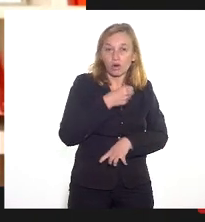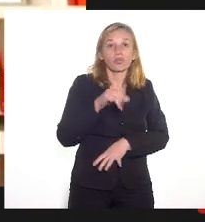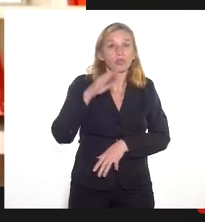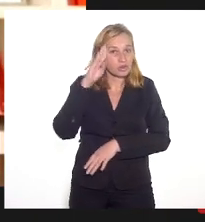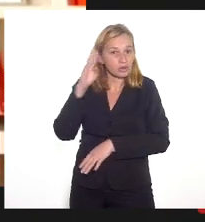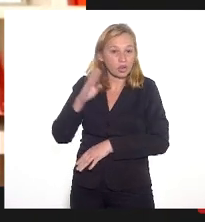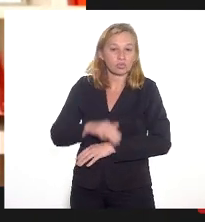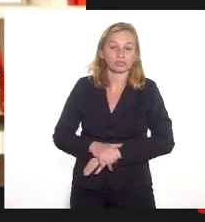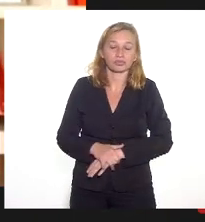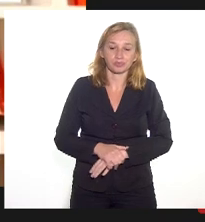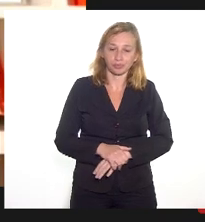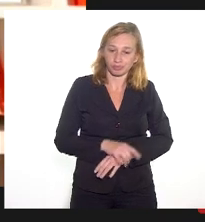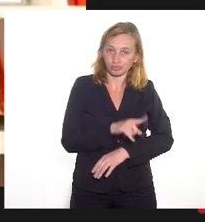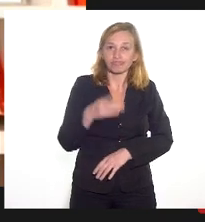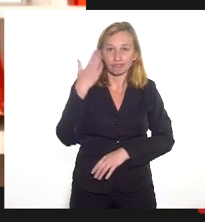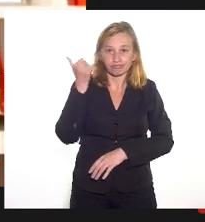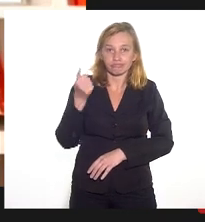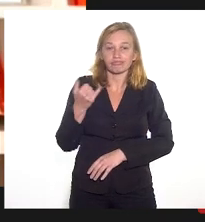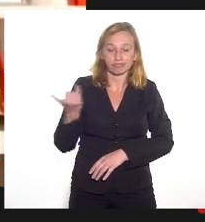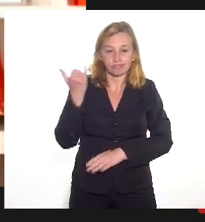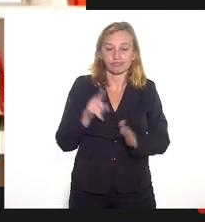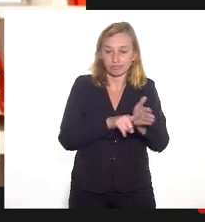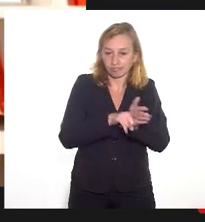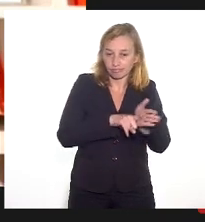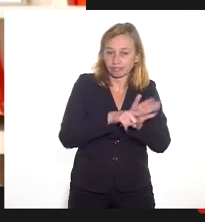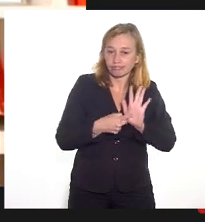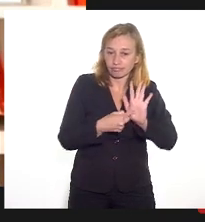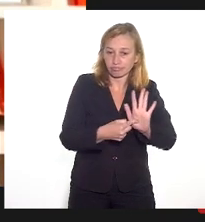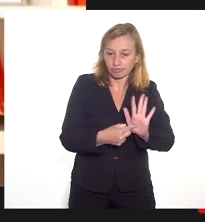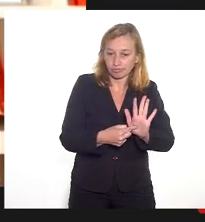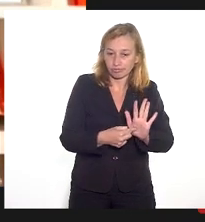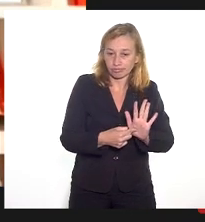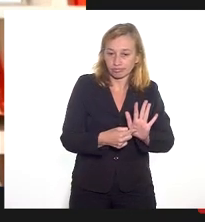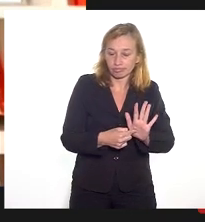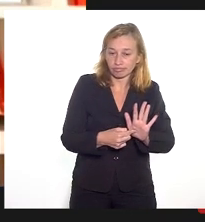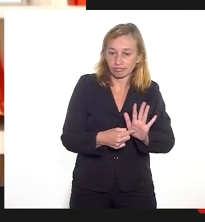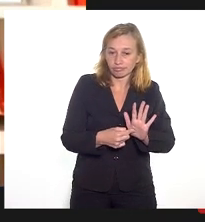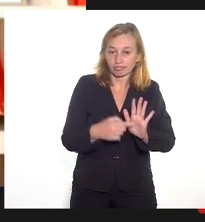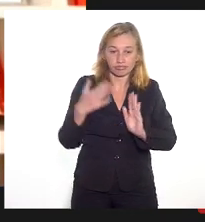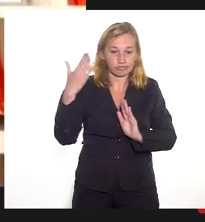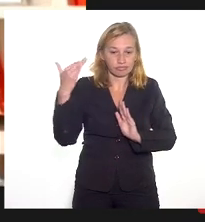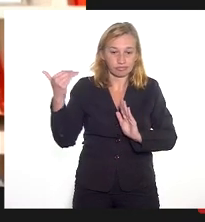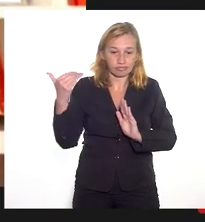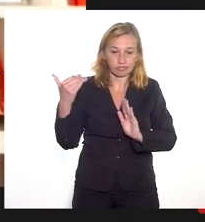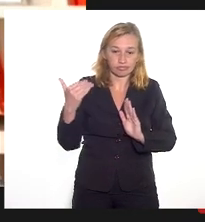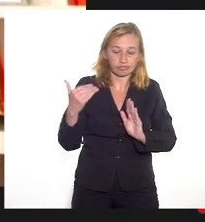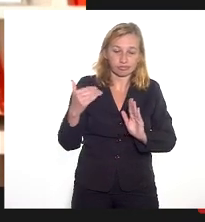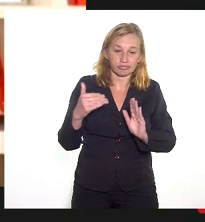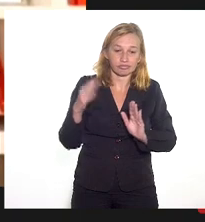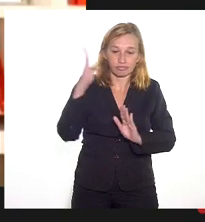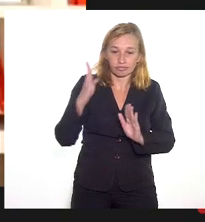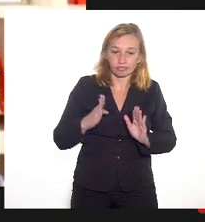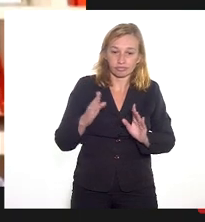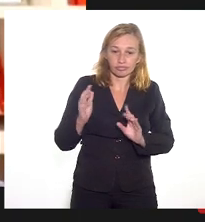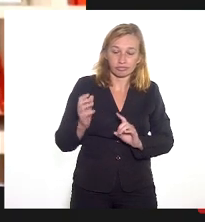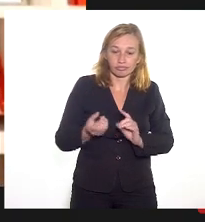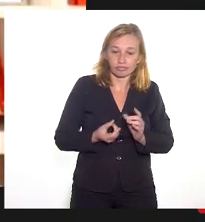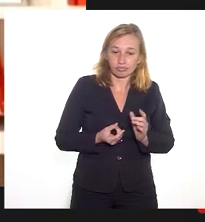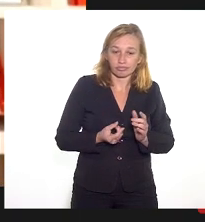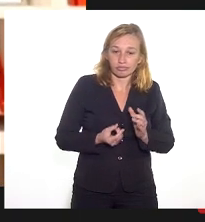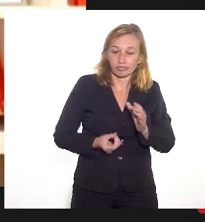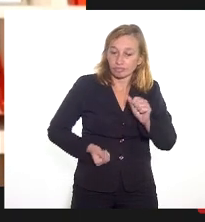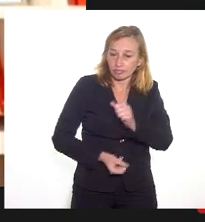fundamental. Vocês sabem muito bem, há pesquisas que mostram que o oligopólio da mídia hoje no Brasil é financiado justamente pelo dinheiro